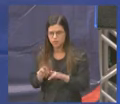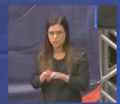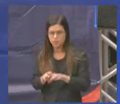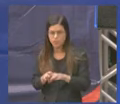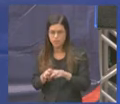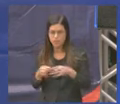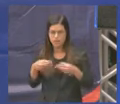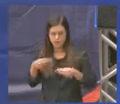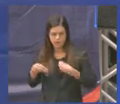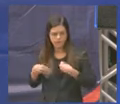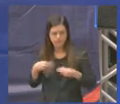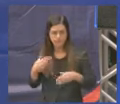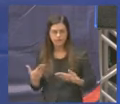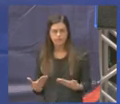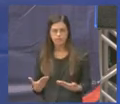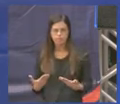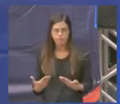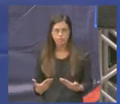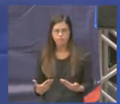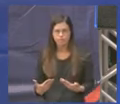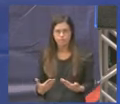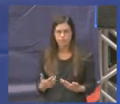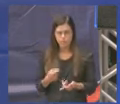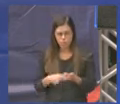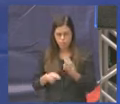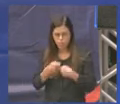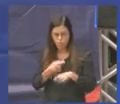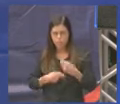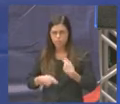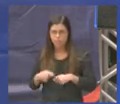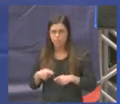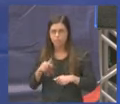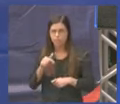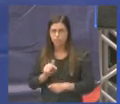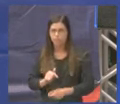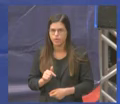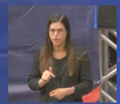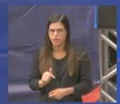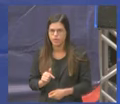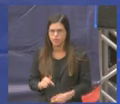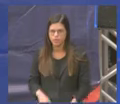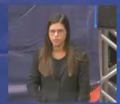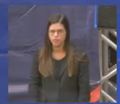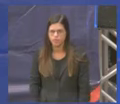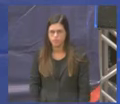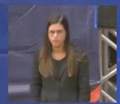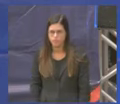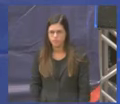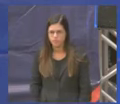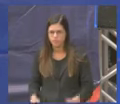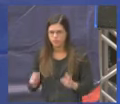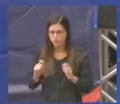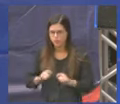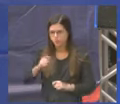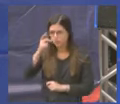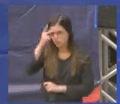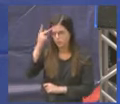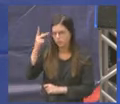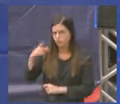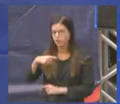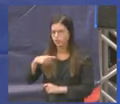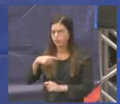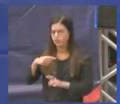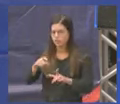vista das economias de plataforma que permitem as pessoas terem maior autonomia na oferta de